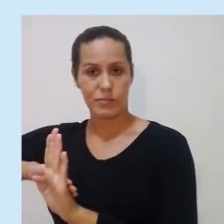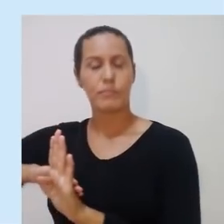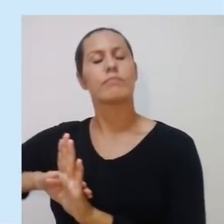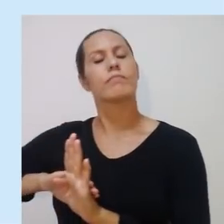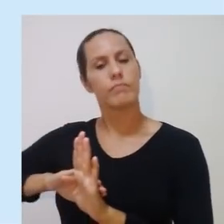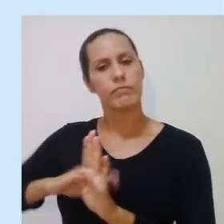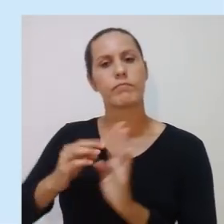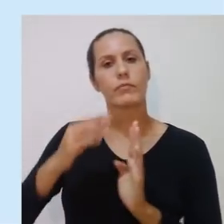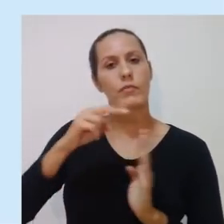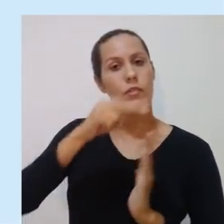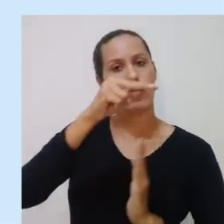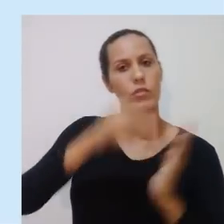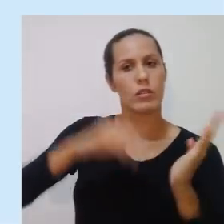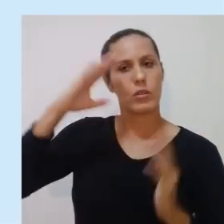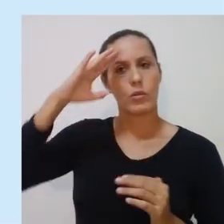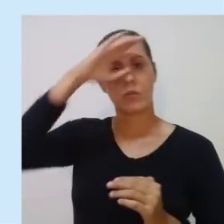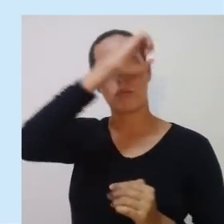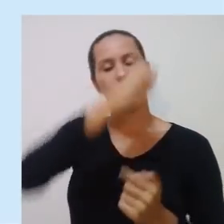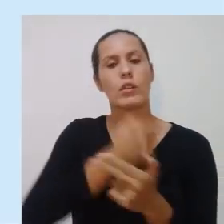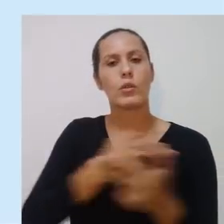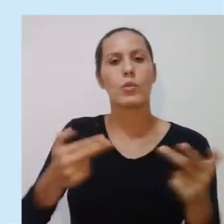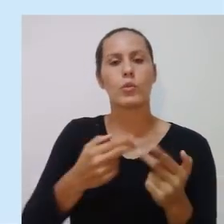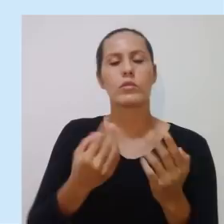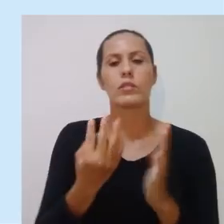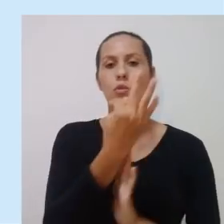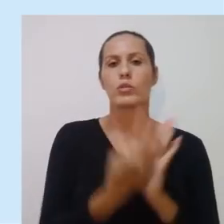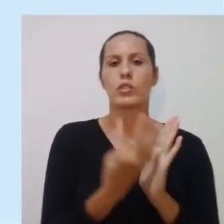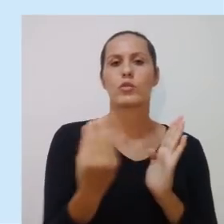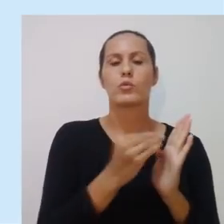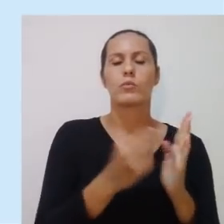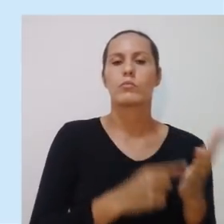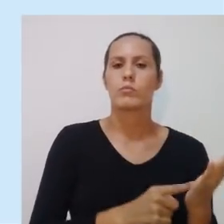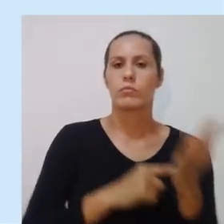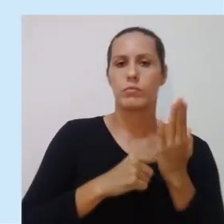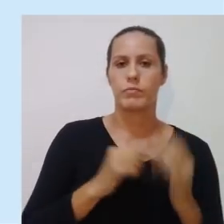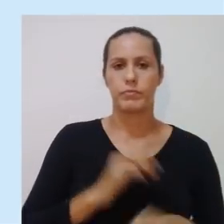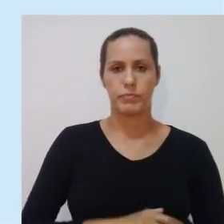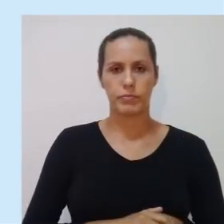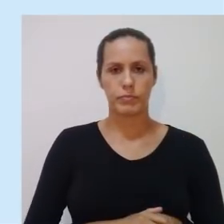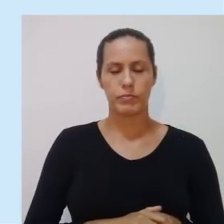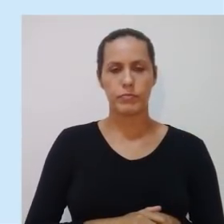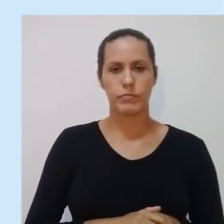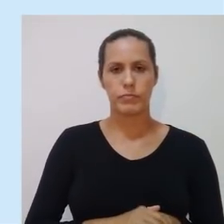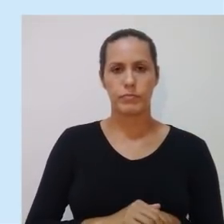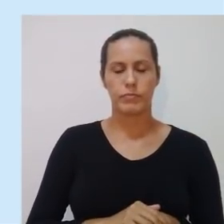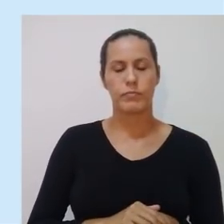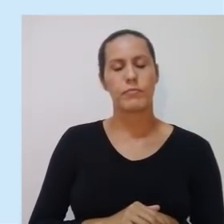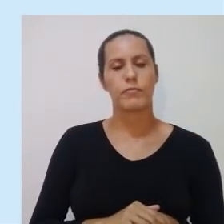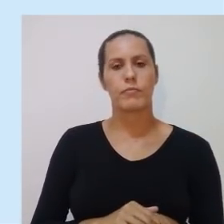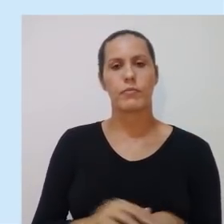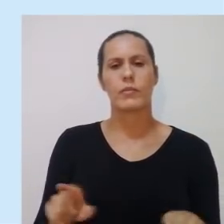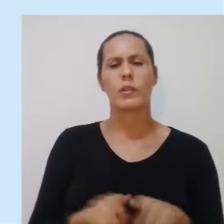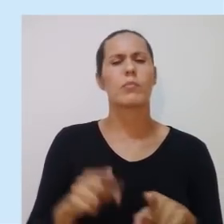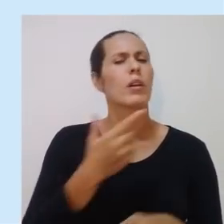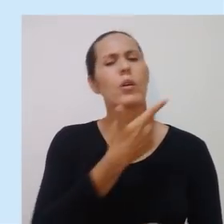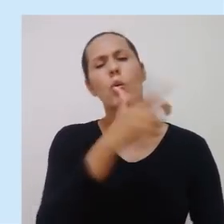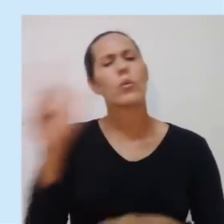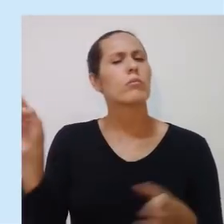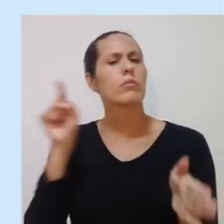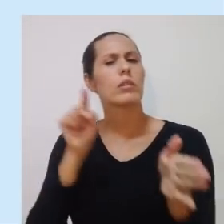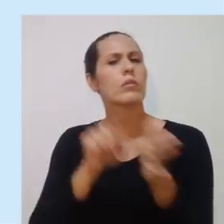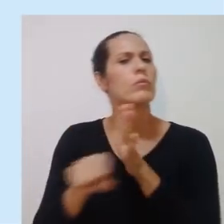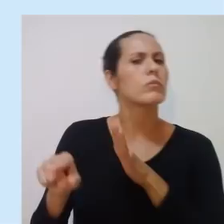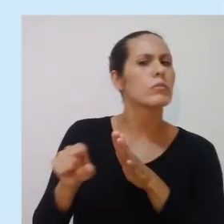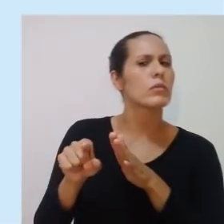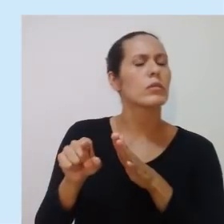ler e compreender a partir do que nos foi dado no texto. Muito bem, eu tenho uma outra